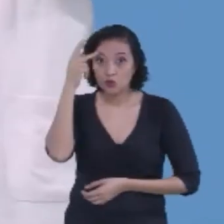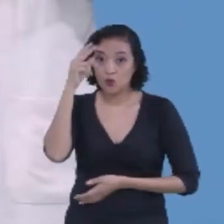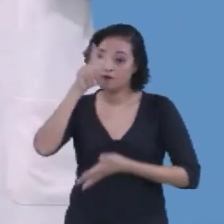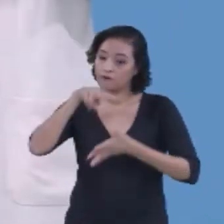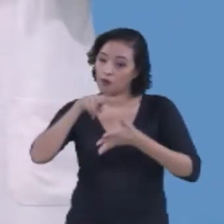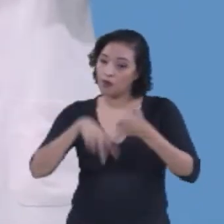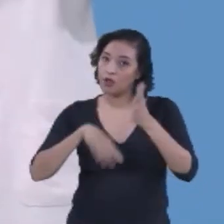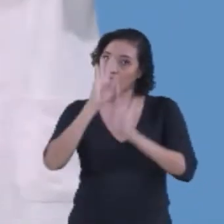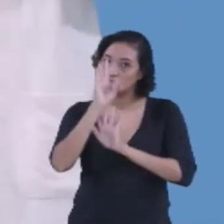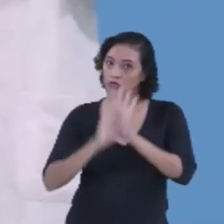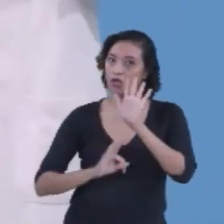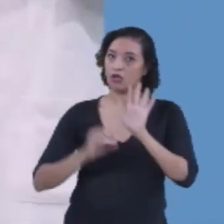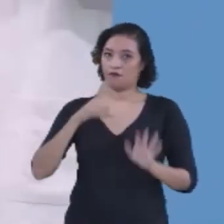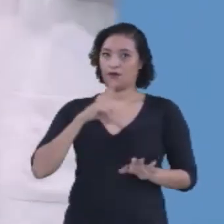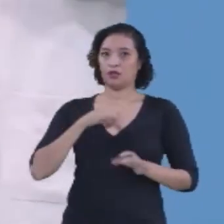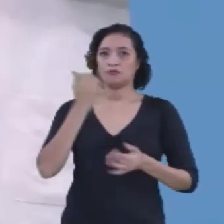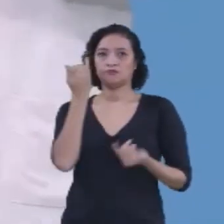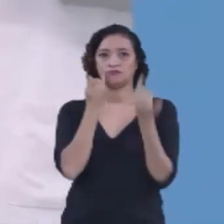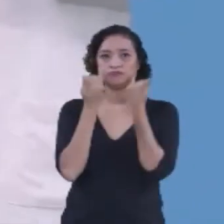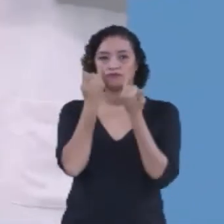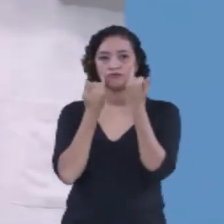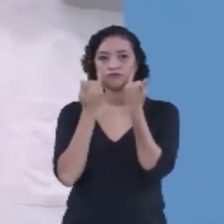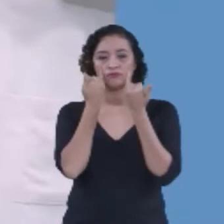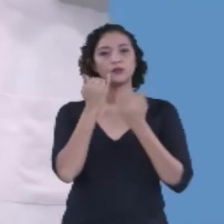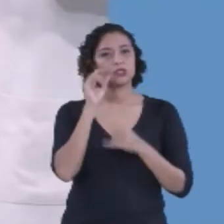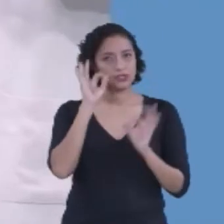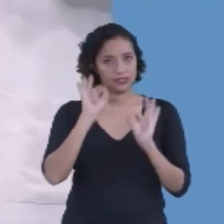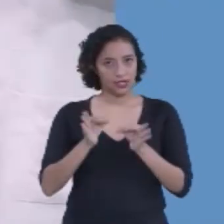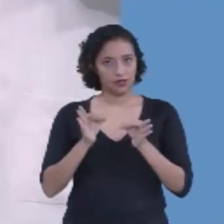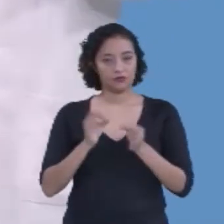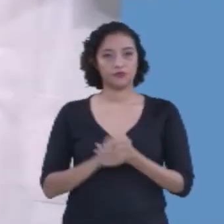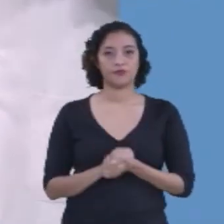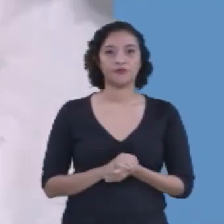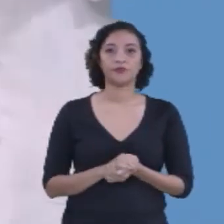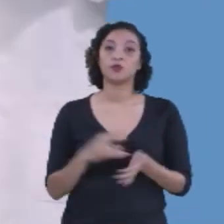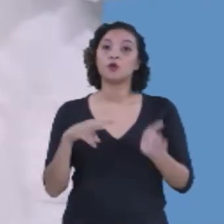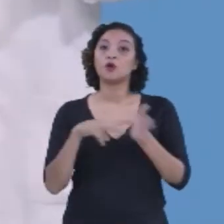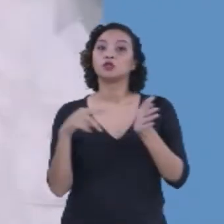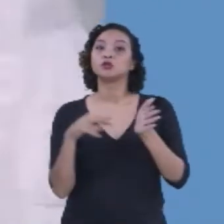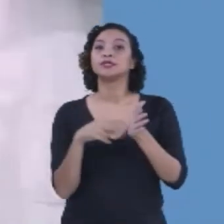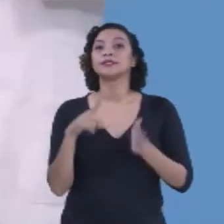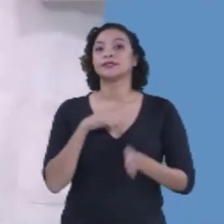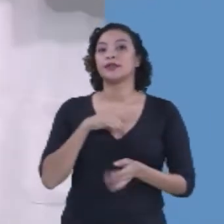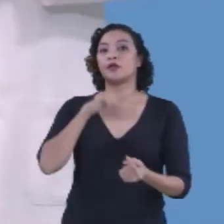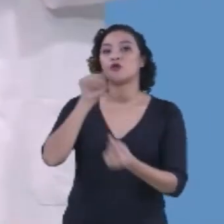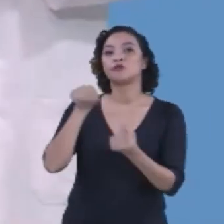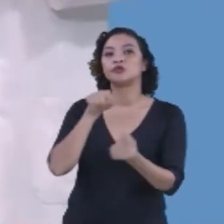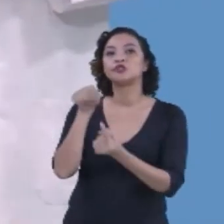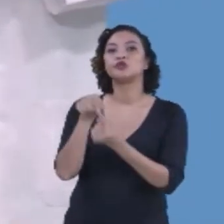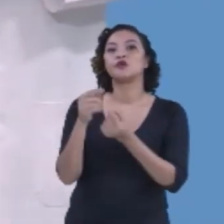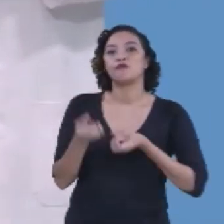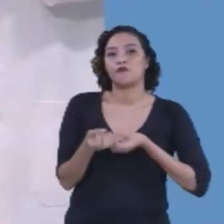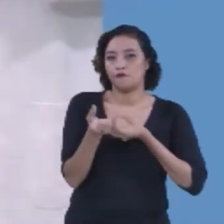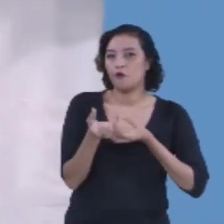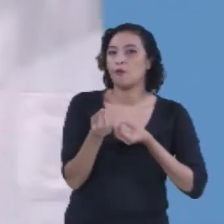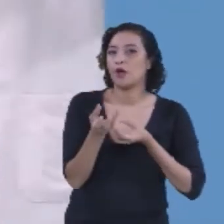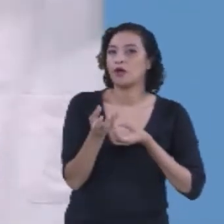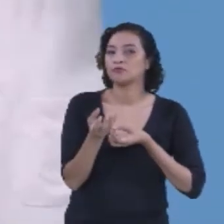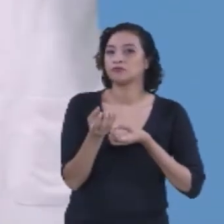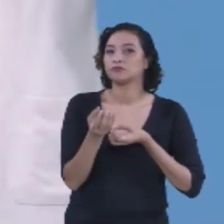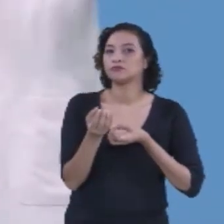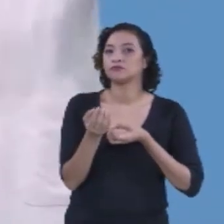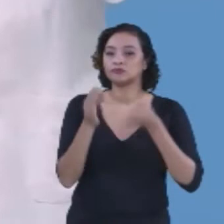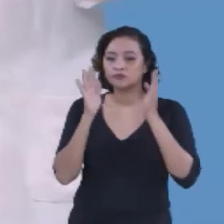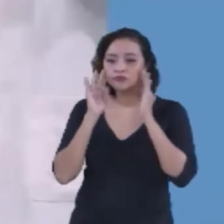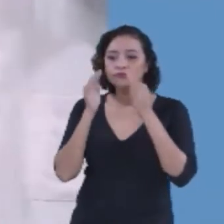texto, certo? Então, vimos aqui que a notícia tem uma função de informar. Essa é a função de um texto com a notícia.